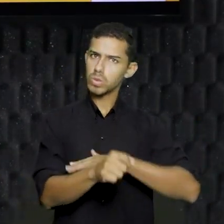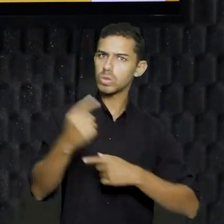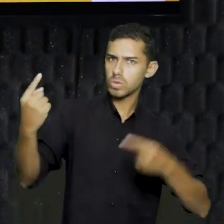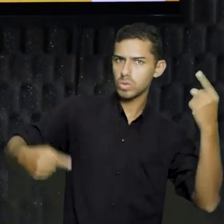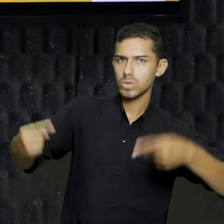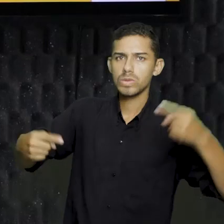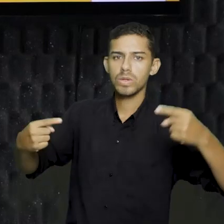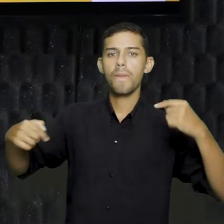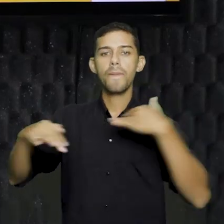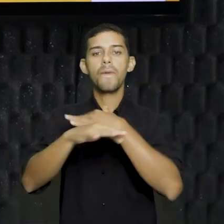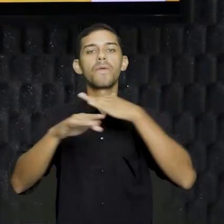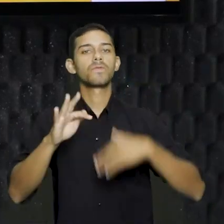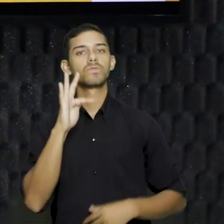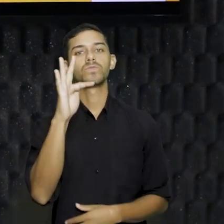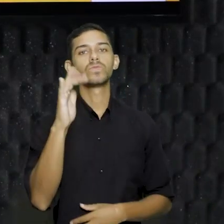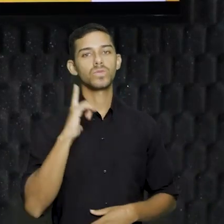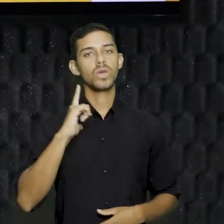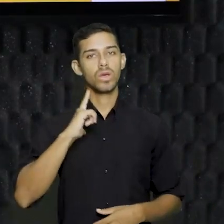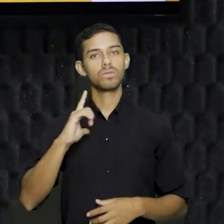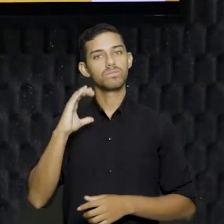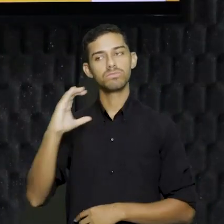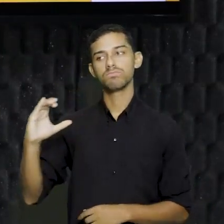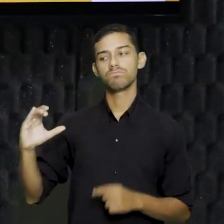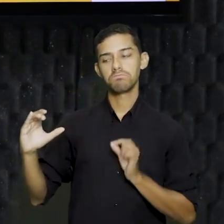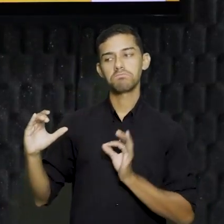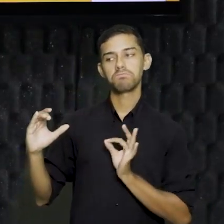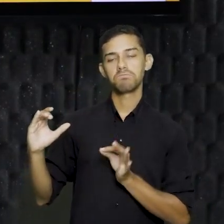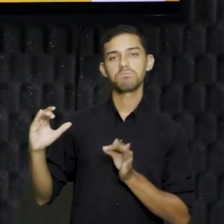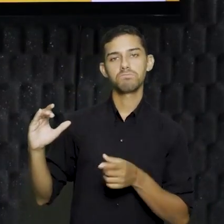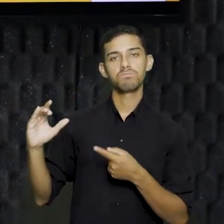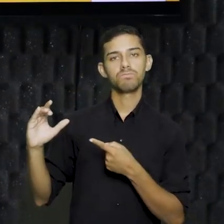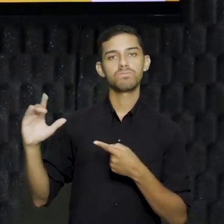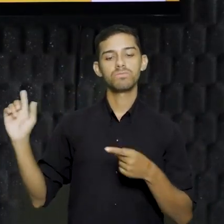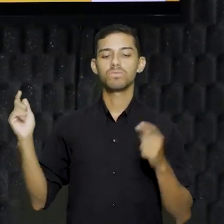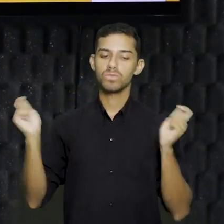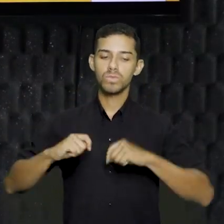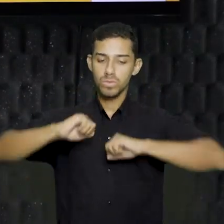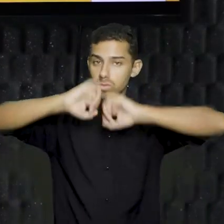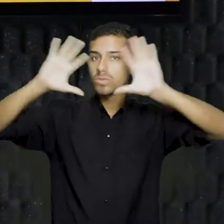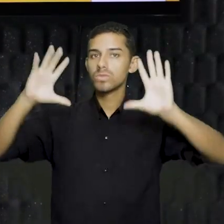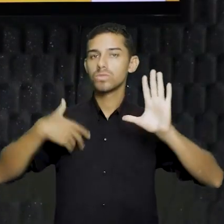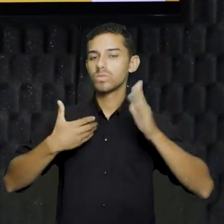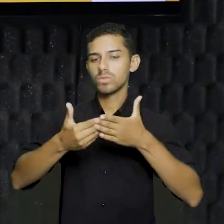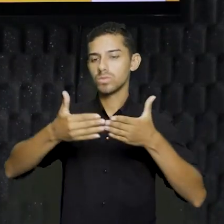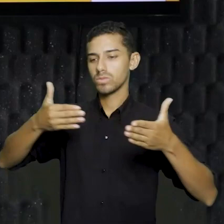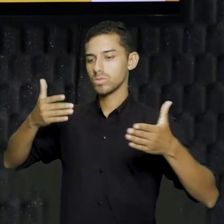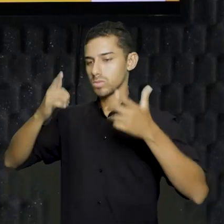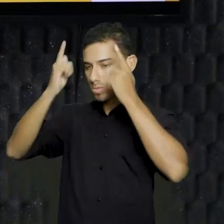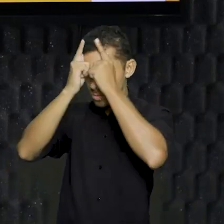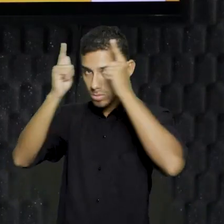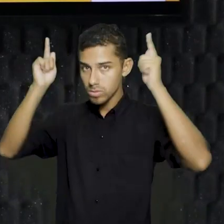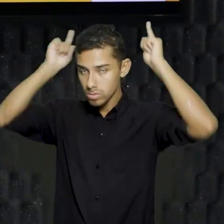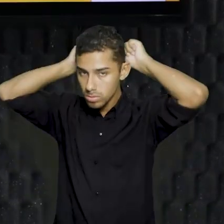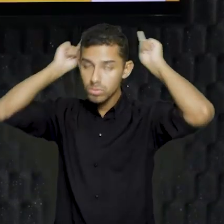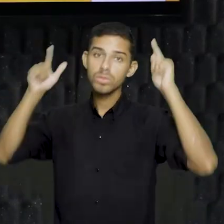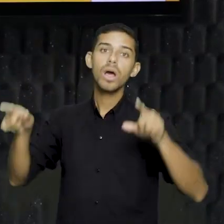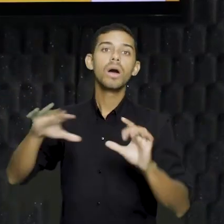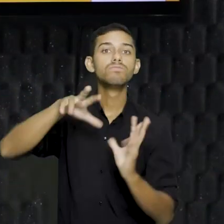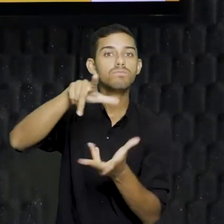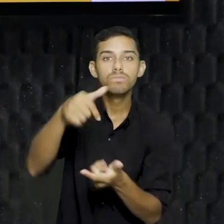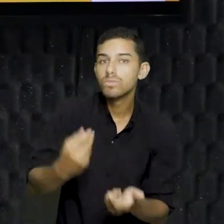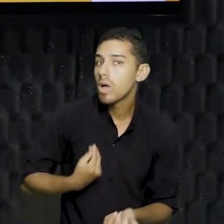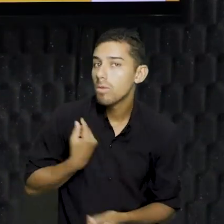caminhos da cidade, aqui sim nós temos um elemento que historicamente nós podemos destacar dentro do mundo grego e dentro do